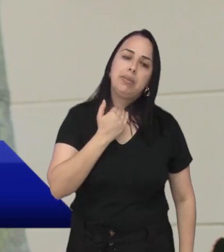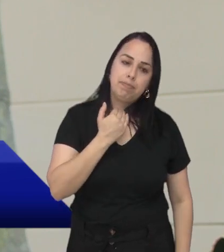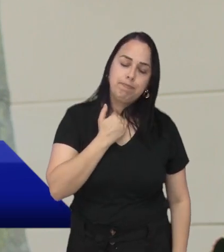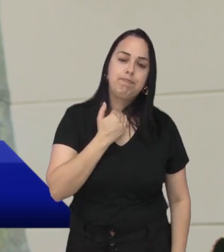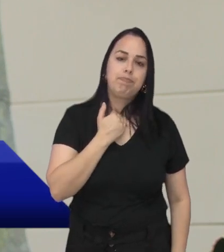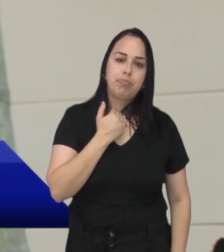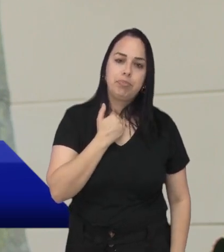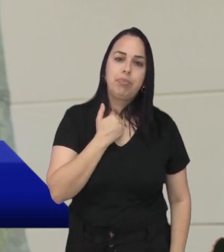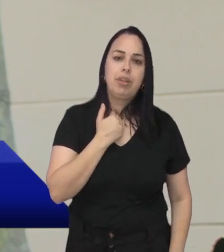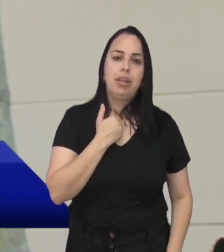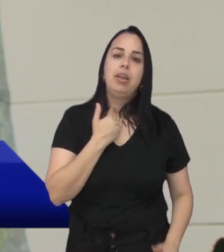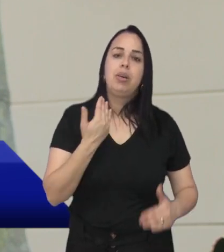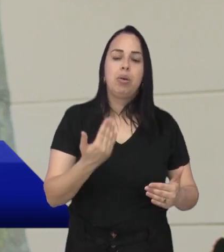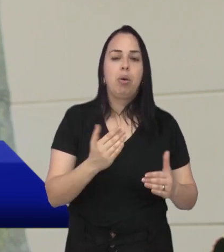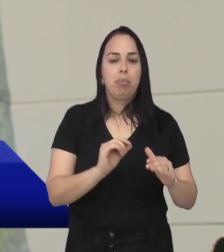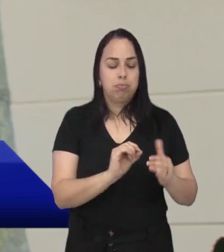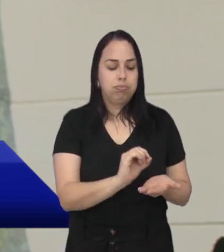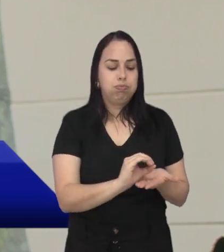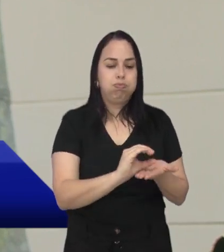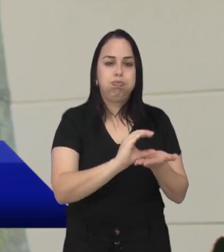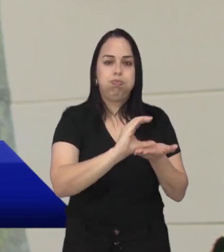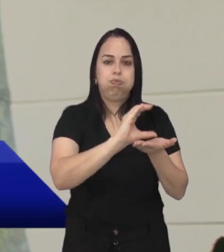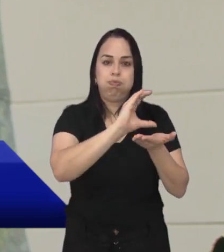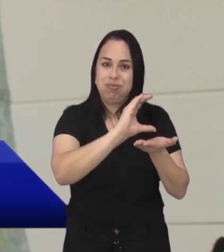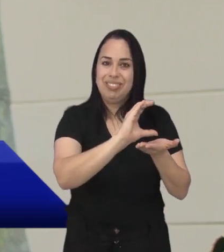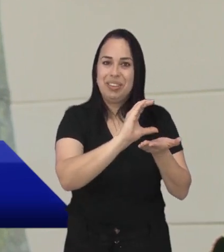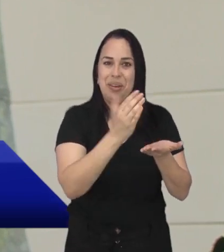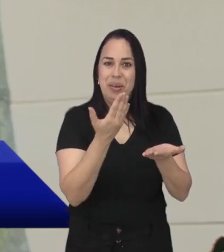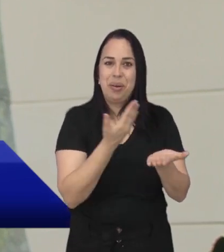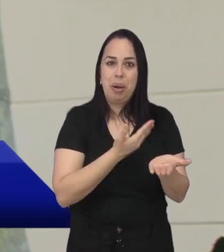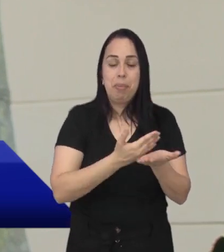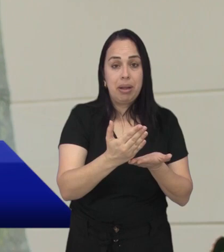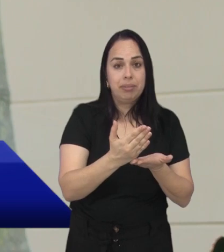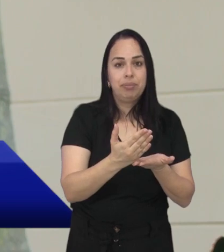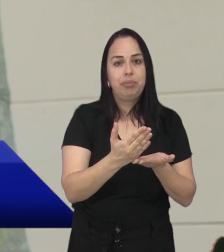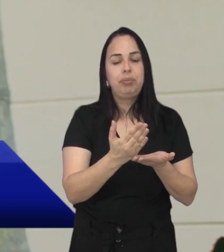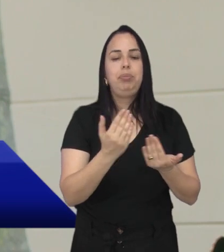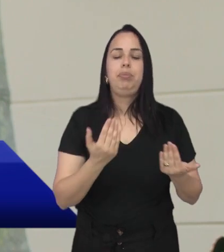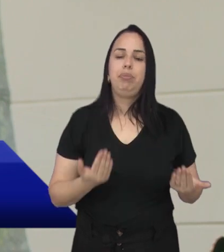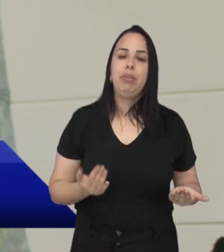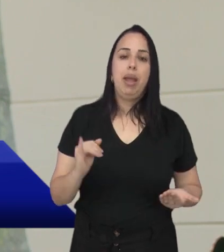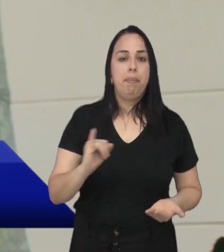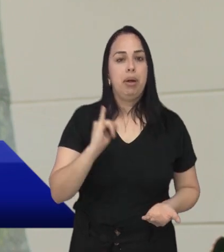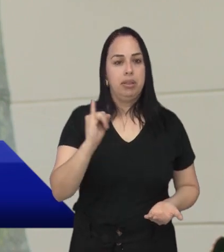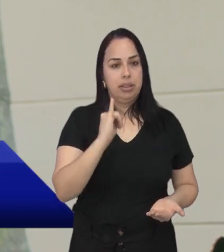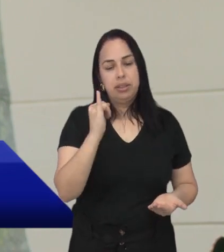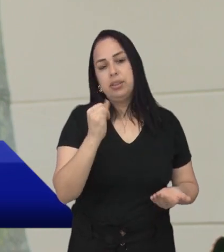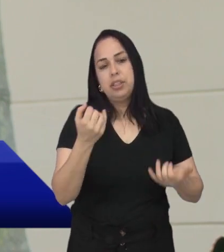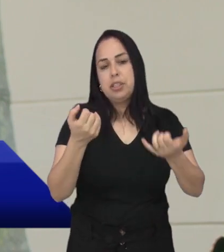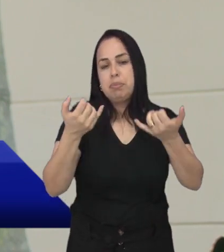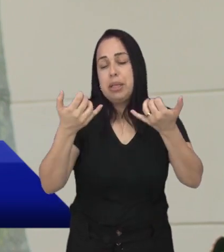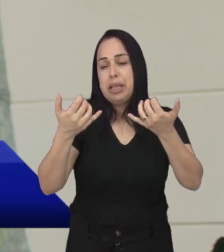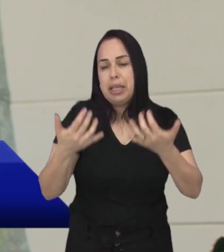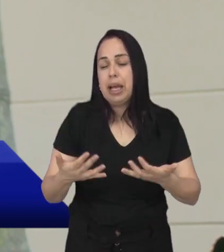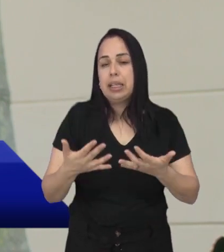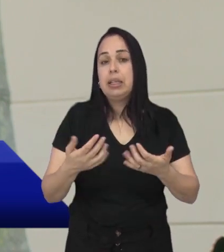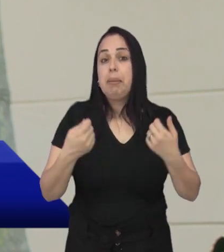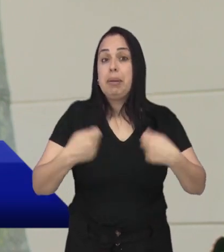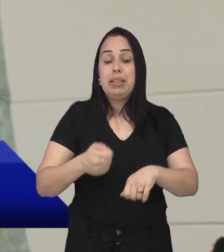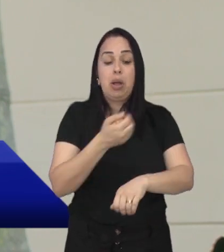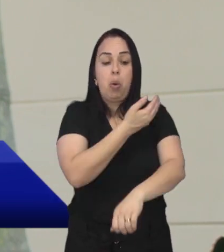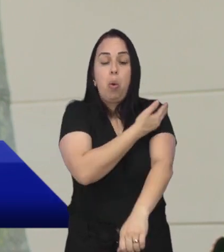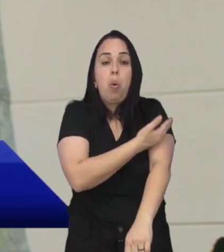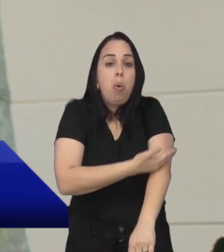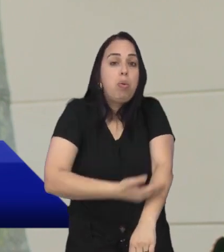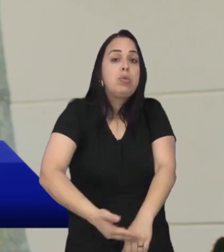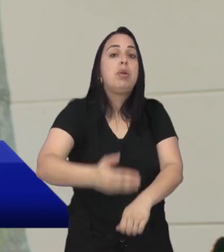guardando, esse capital natural começar a crescer. O rendimento é uma consequência de um ganho. O importante é a pessoa criar o hábito